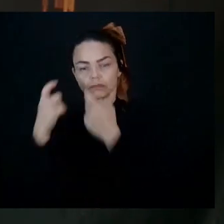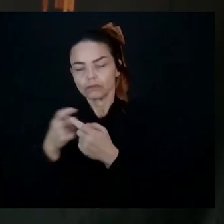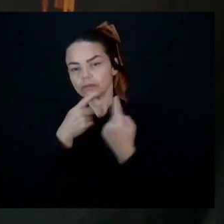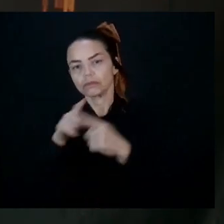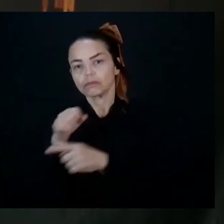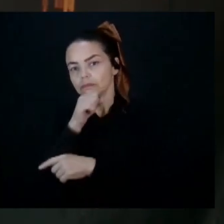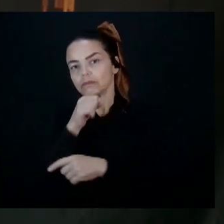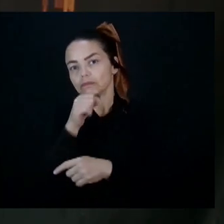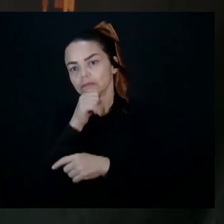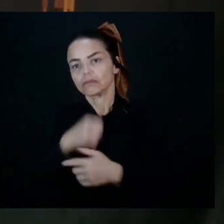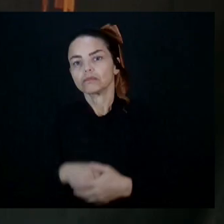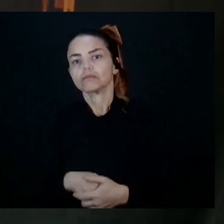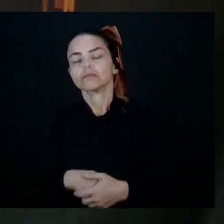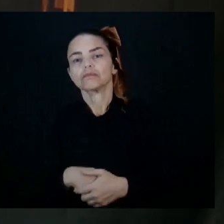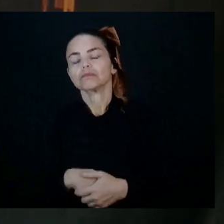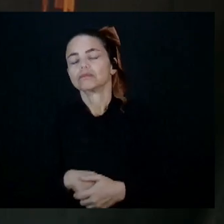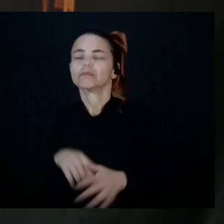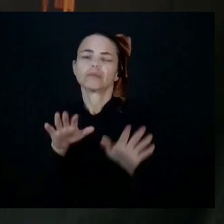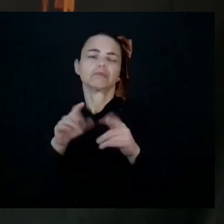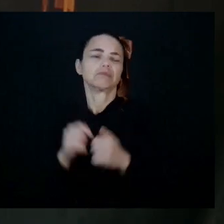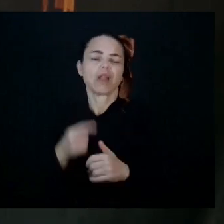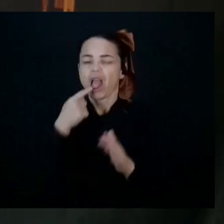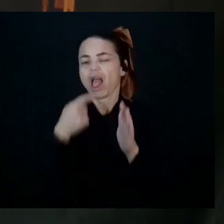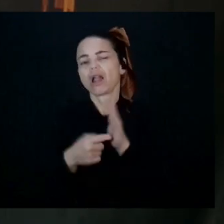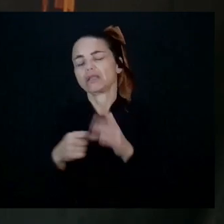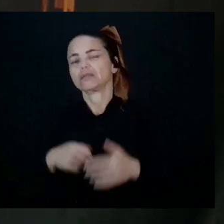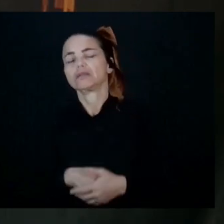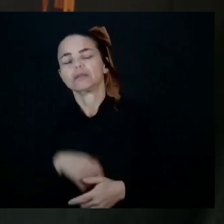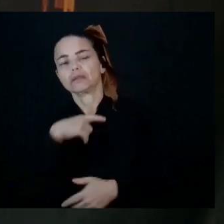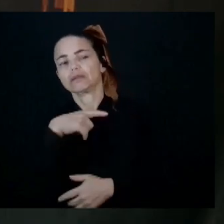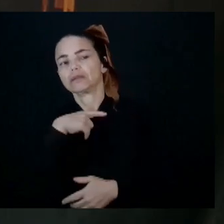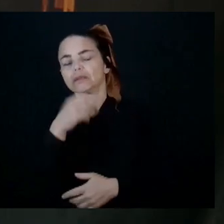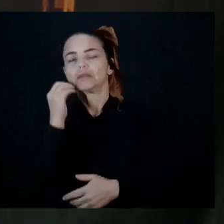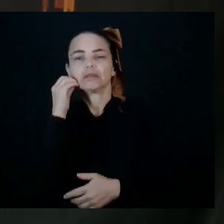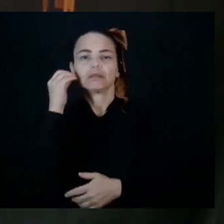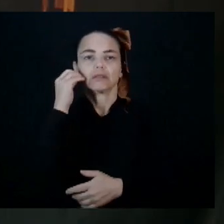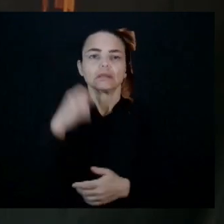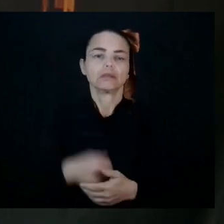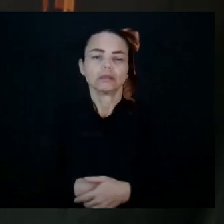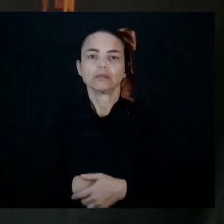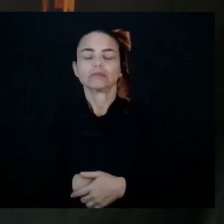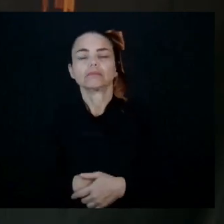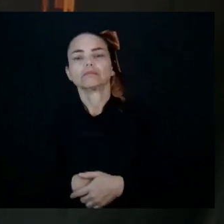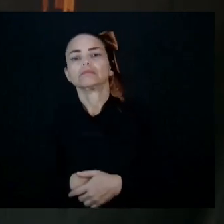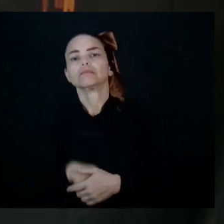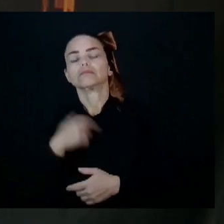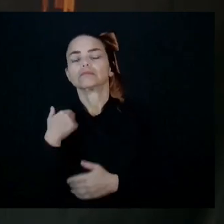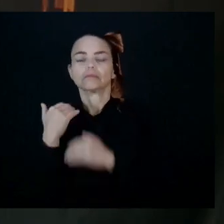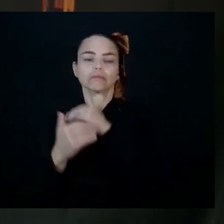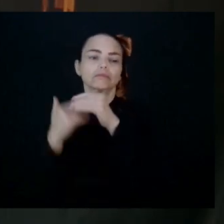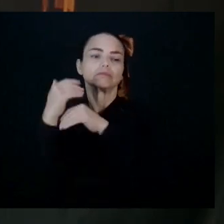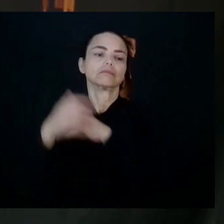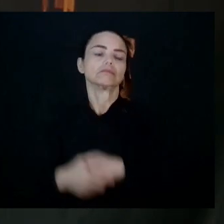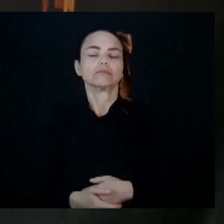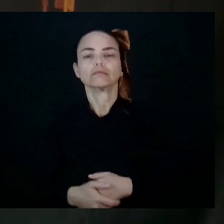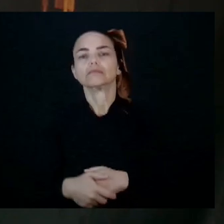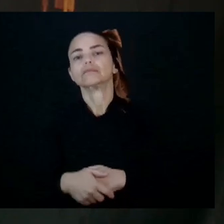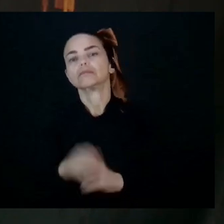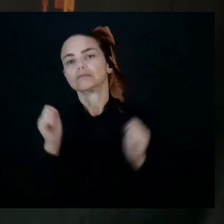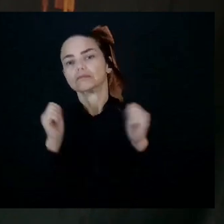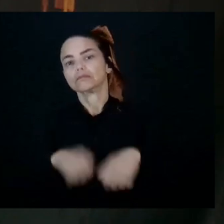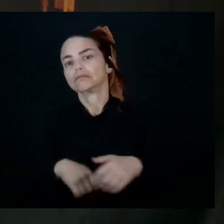né? Não fique só na denúncia, né? Tente ir mais além, para que a situação possa